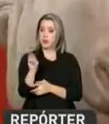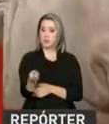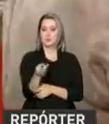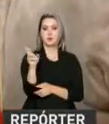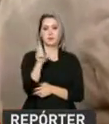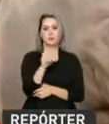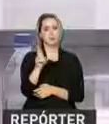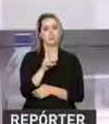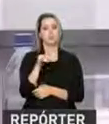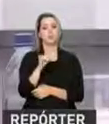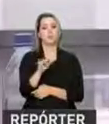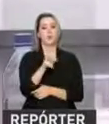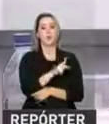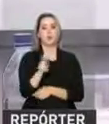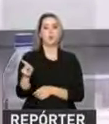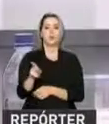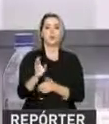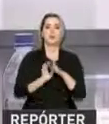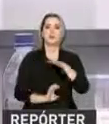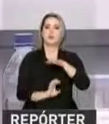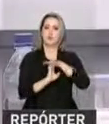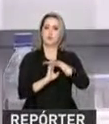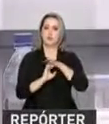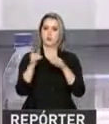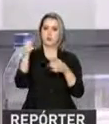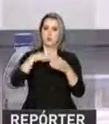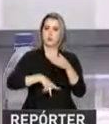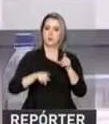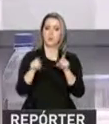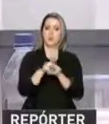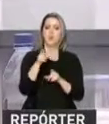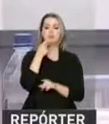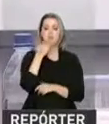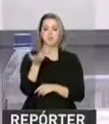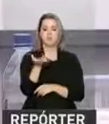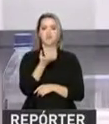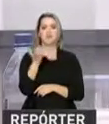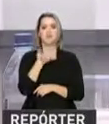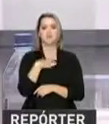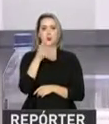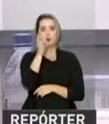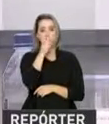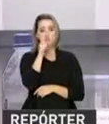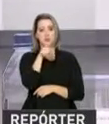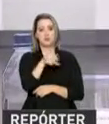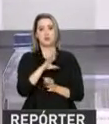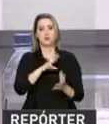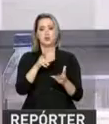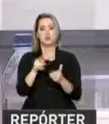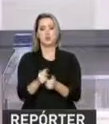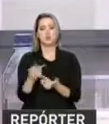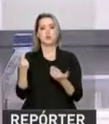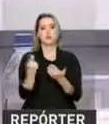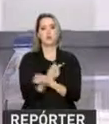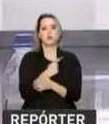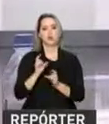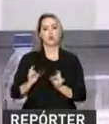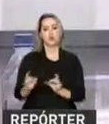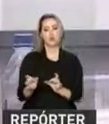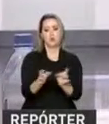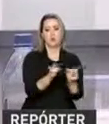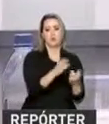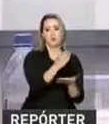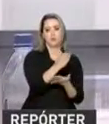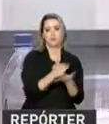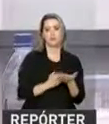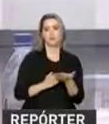R$ 810 milhões. Segundo o presidente da Petrobras, existe grande interesse internacional na realização dos leilões de